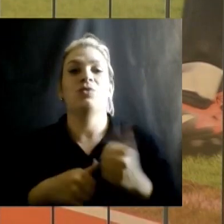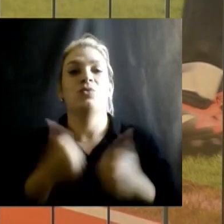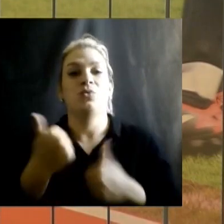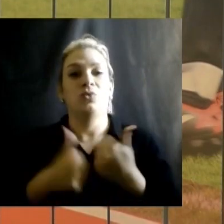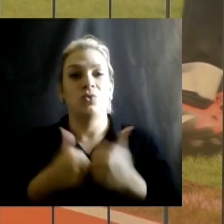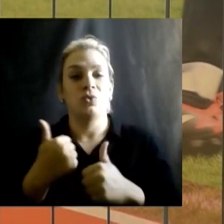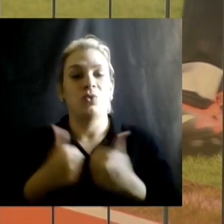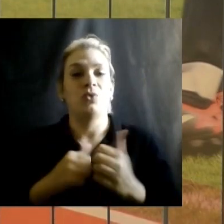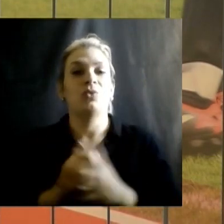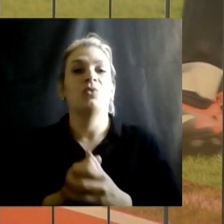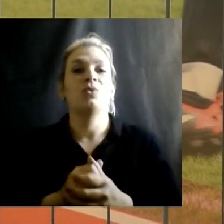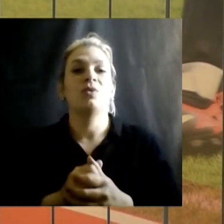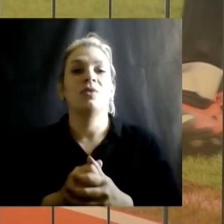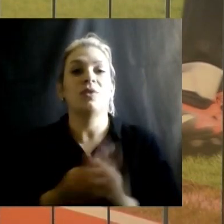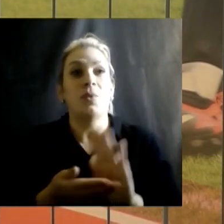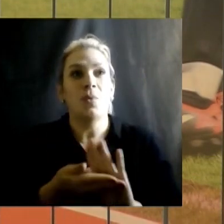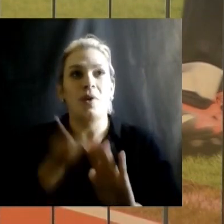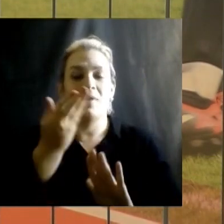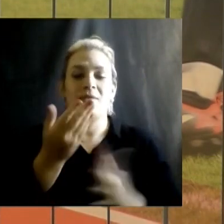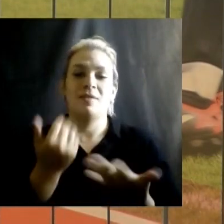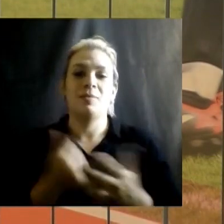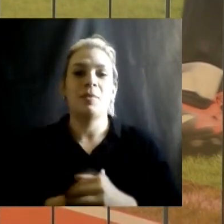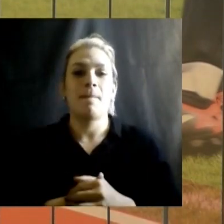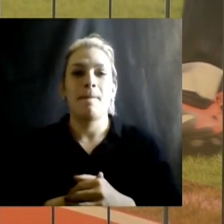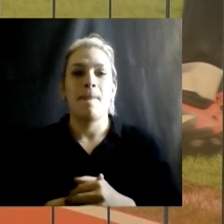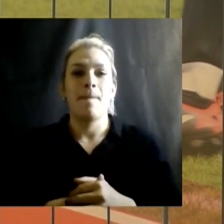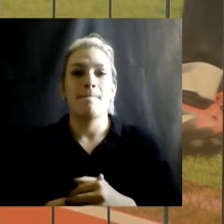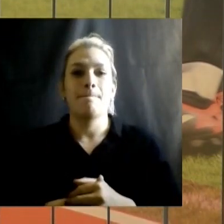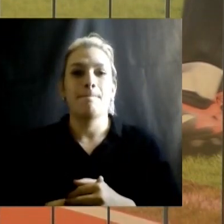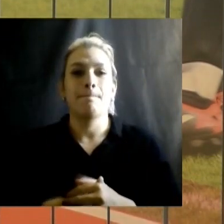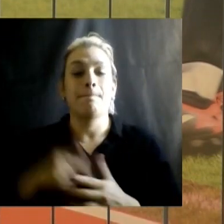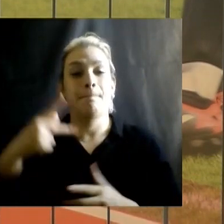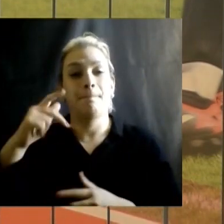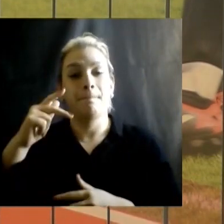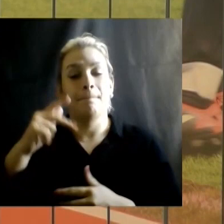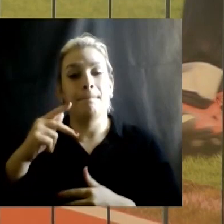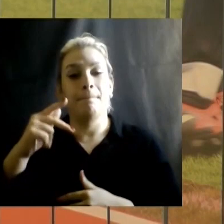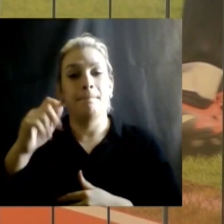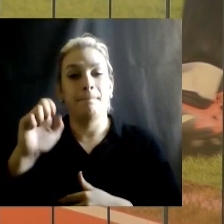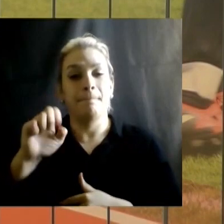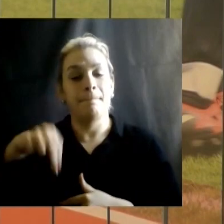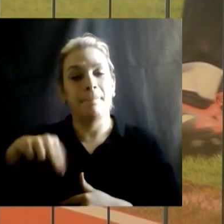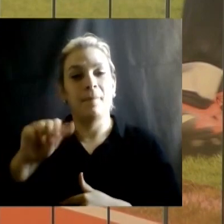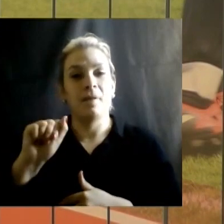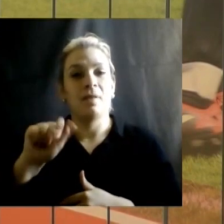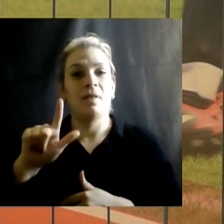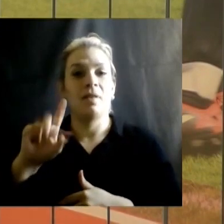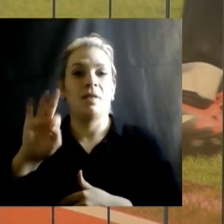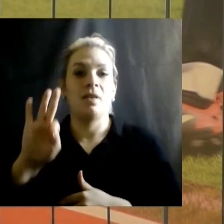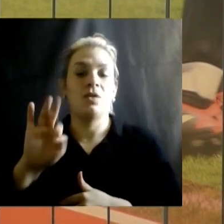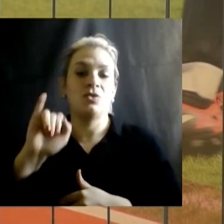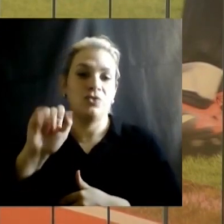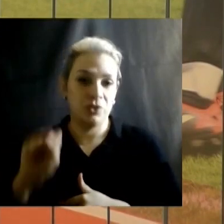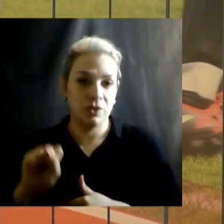E mais, teve pênaltis. Marrocos eliminou a Holanda e sim,